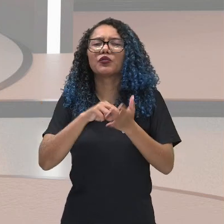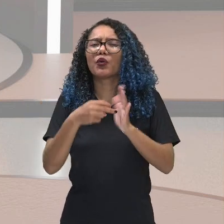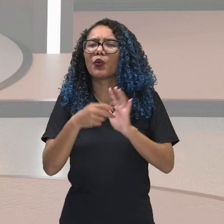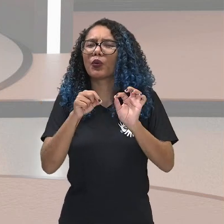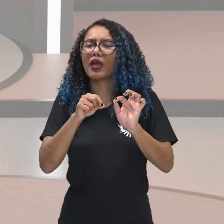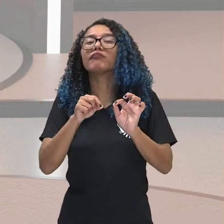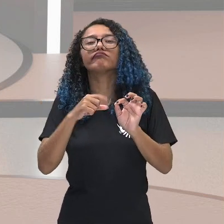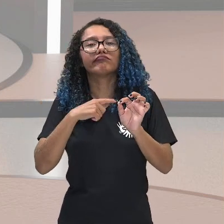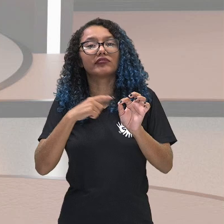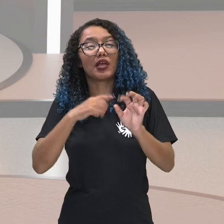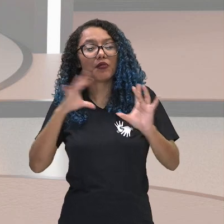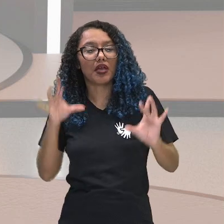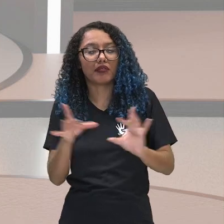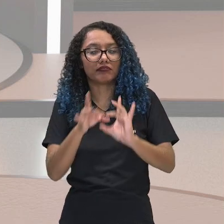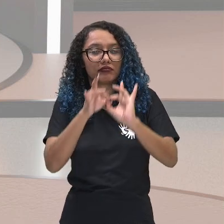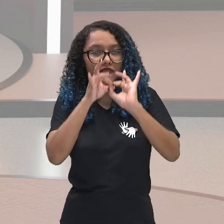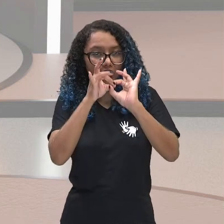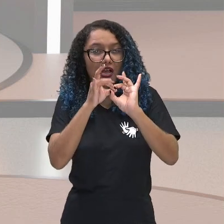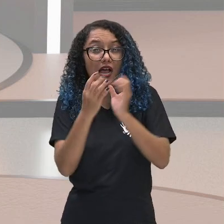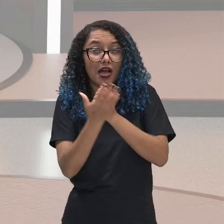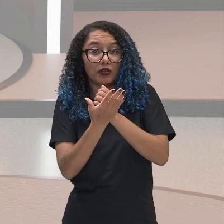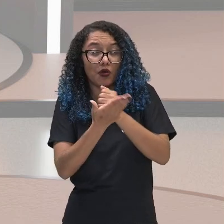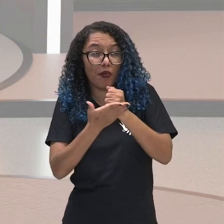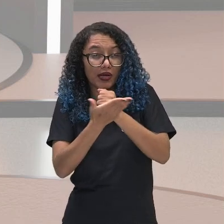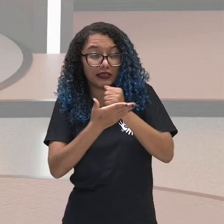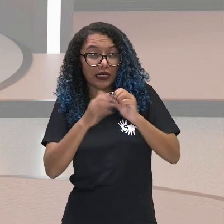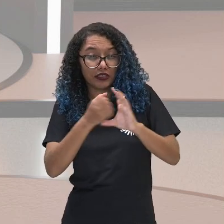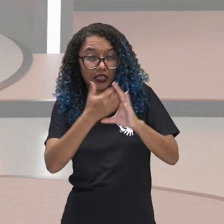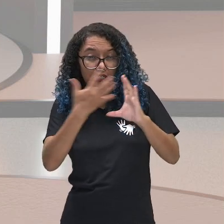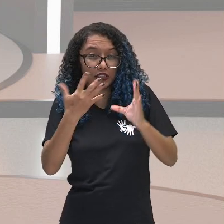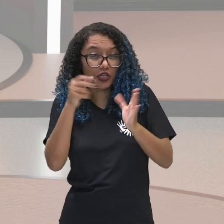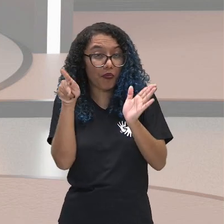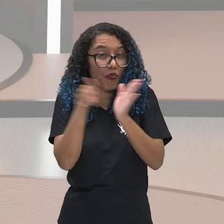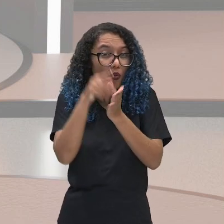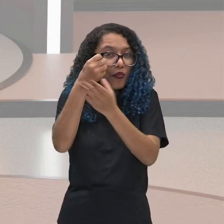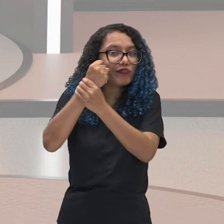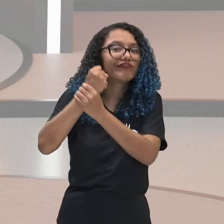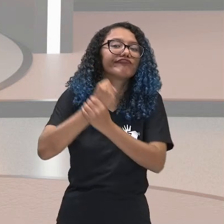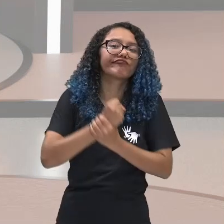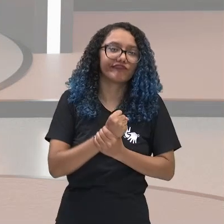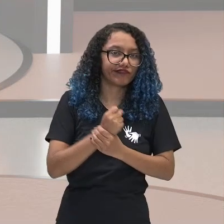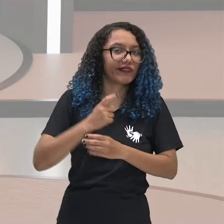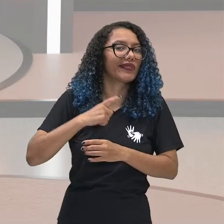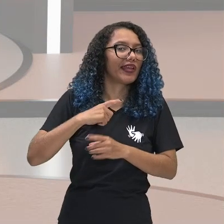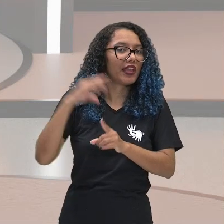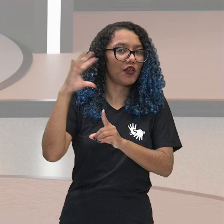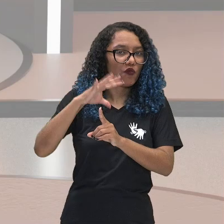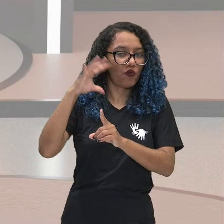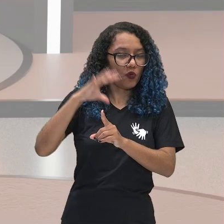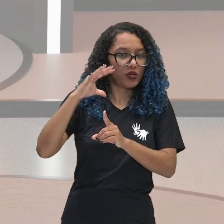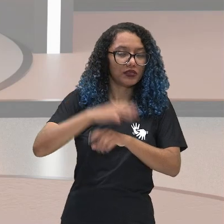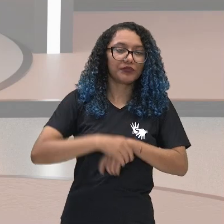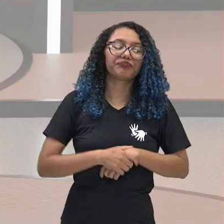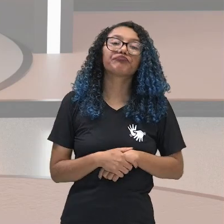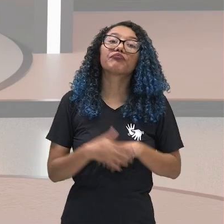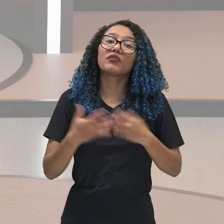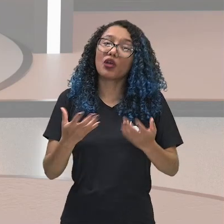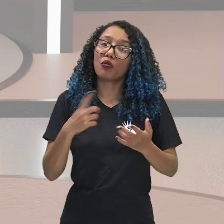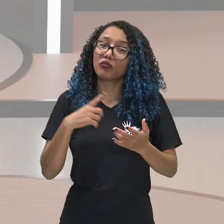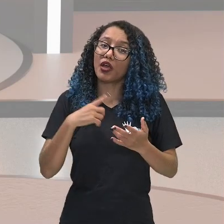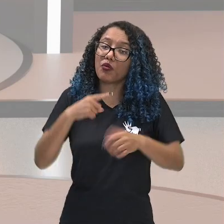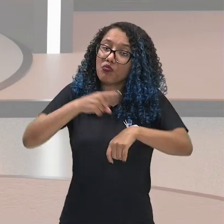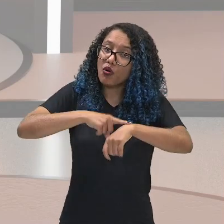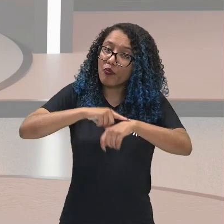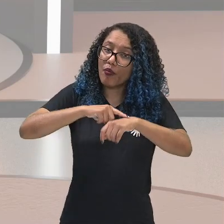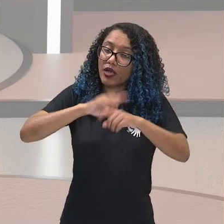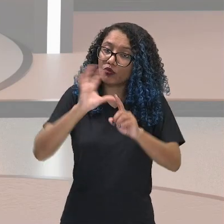ainda àqueles valores ligados, então, ao absolutismo, tá? Então, olha só, temos aí, então, essa coroação, não é mesmo? No